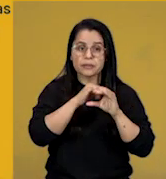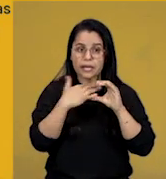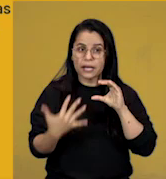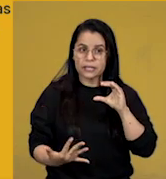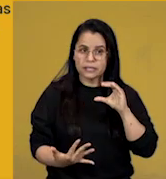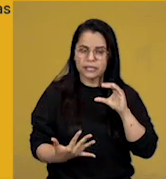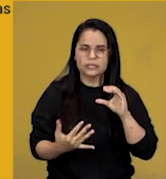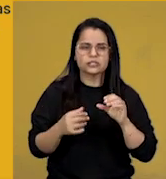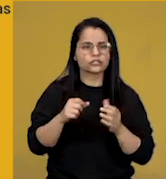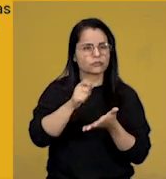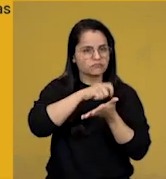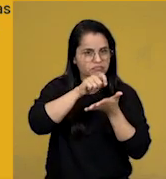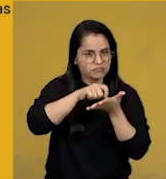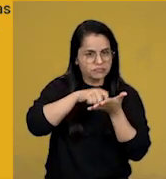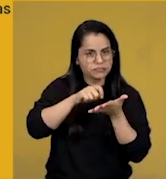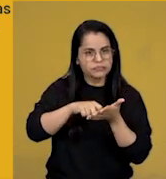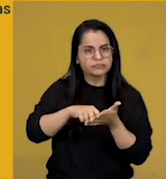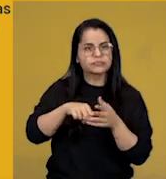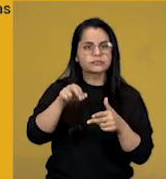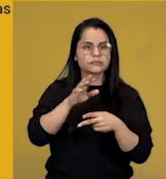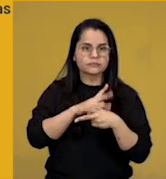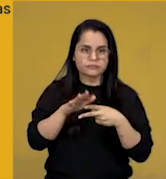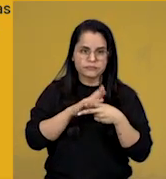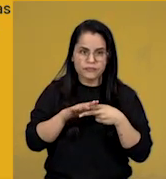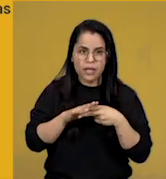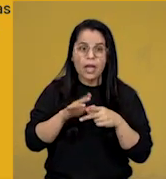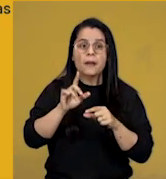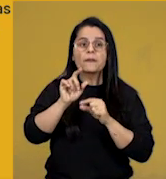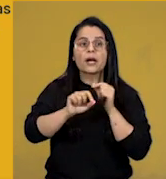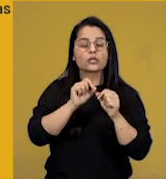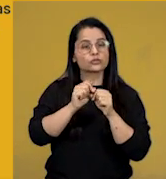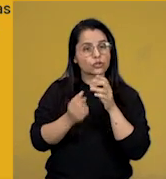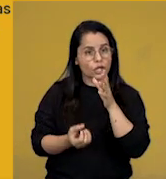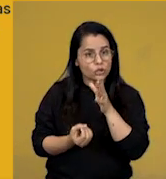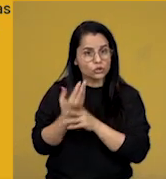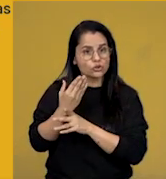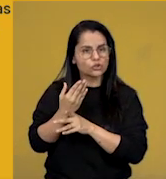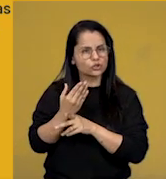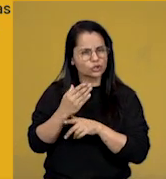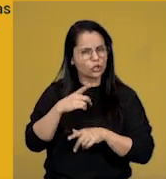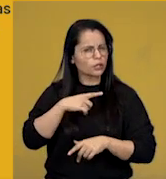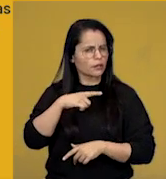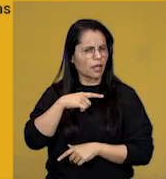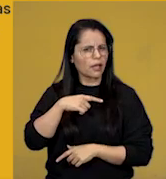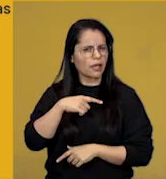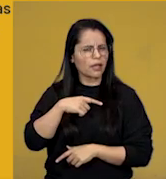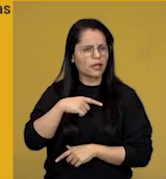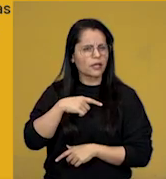características grafêmicas, fonêmicas, mas nasceram, vieram, têm origem